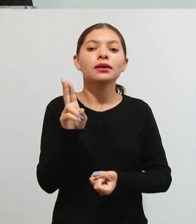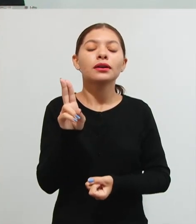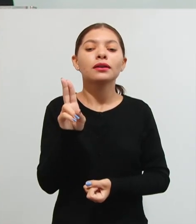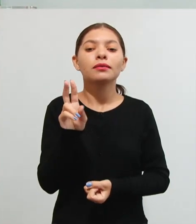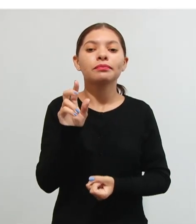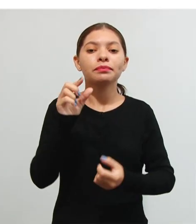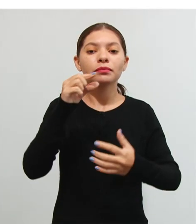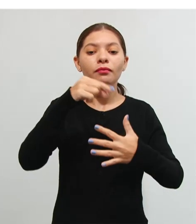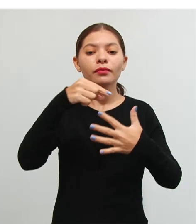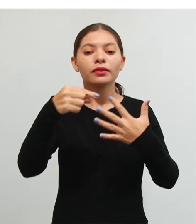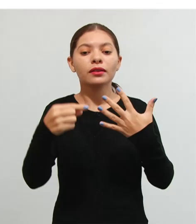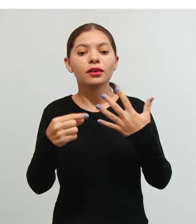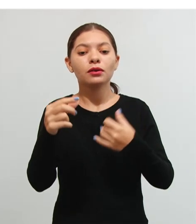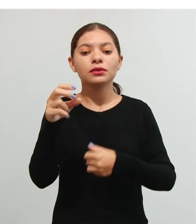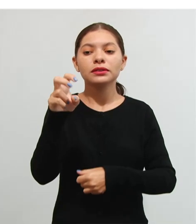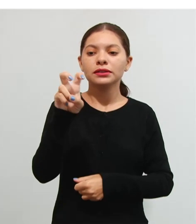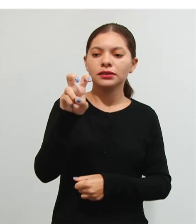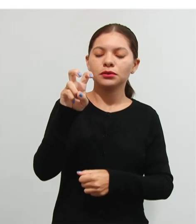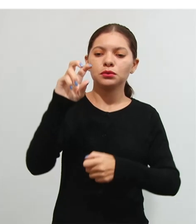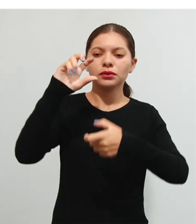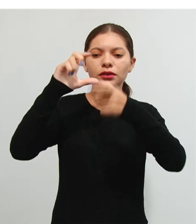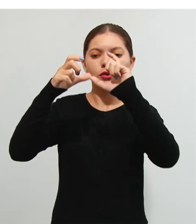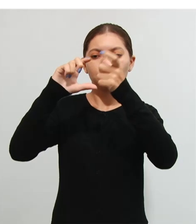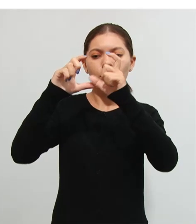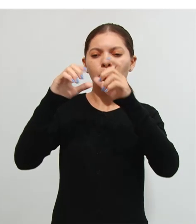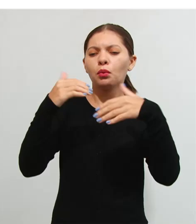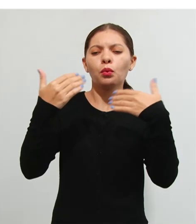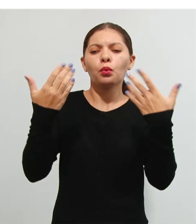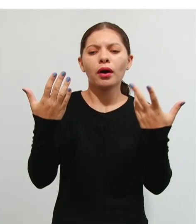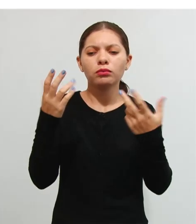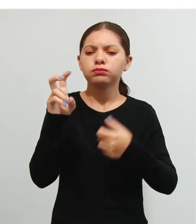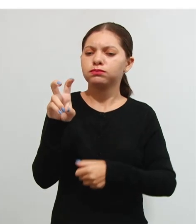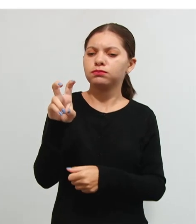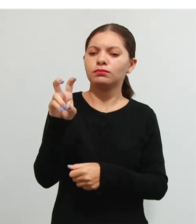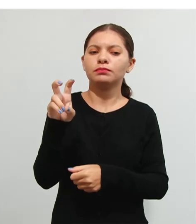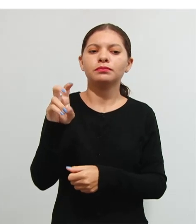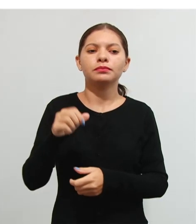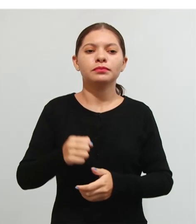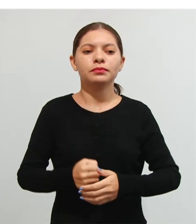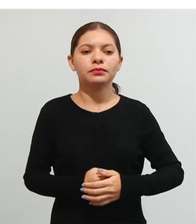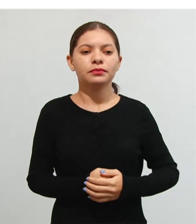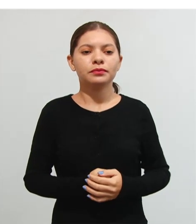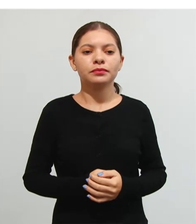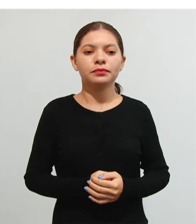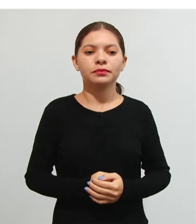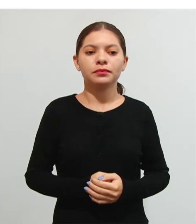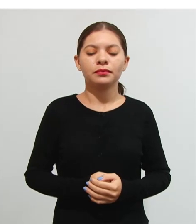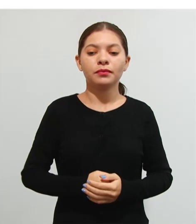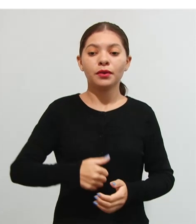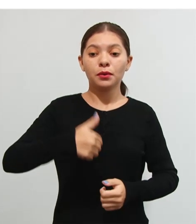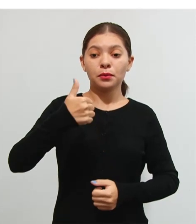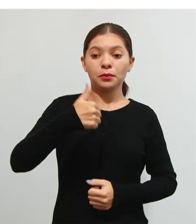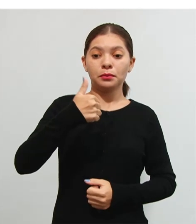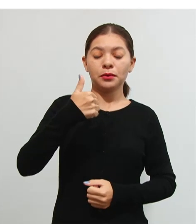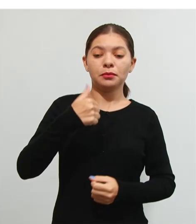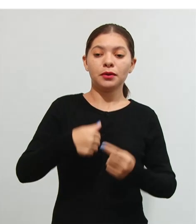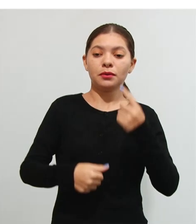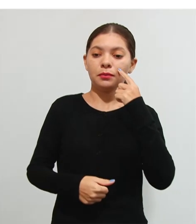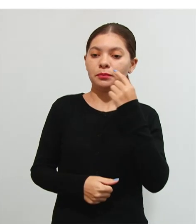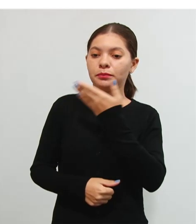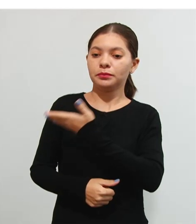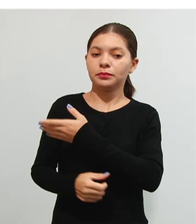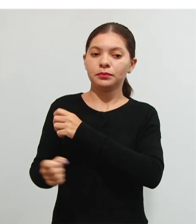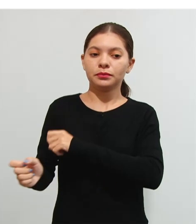cinco transtornos. Quais eram esses transtornos? O transtorno do espectro autista,